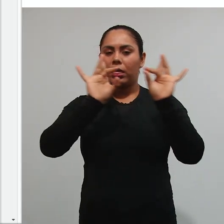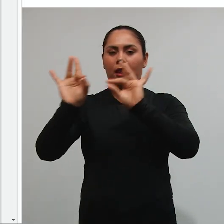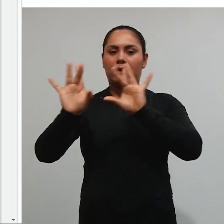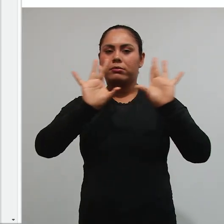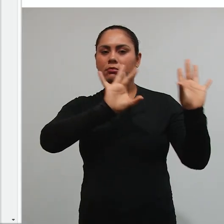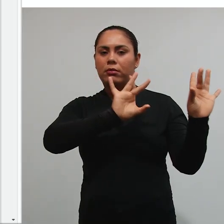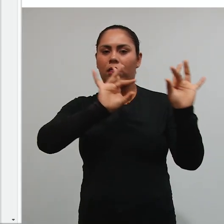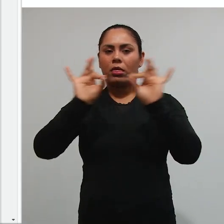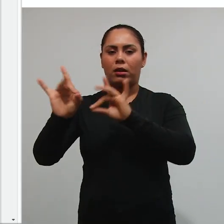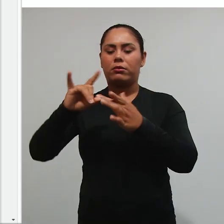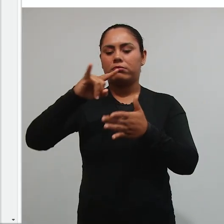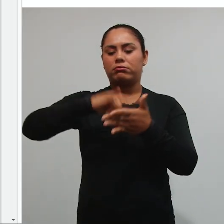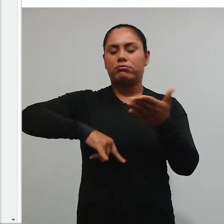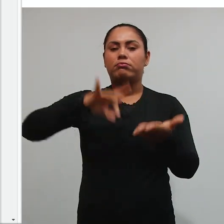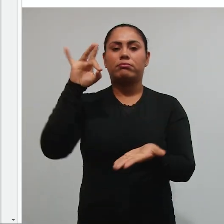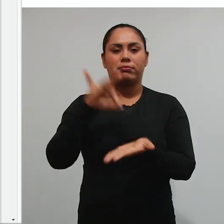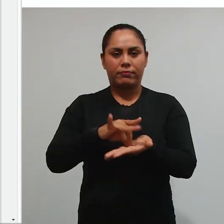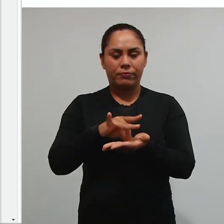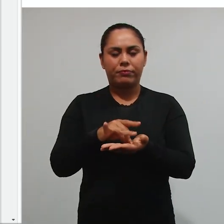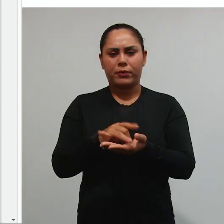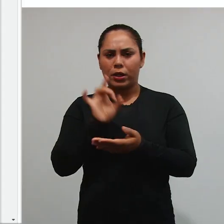dados desse documento de origem.